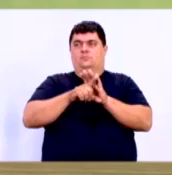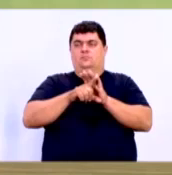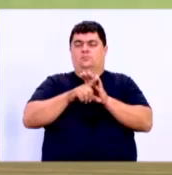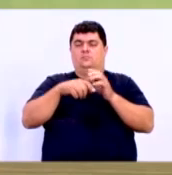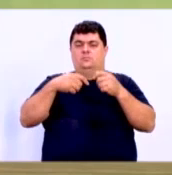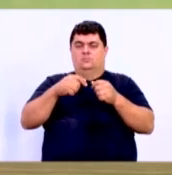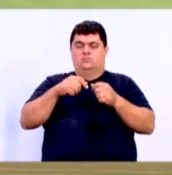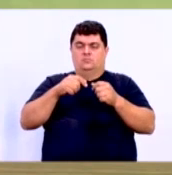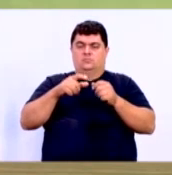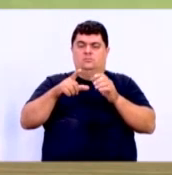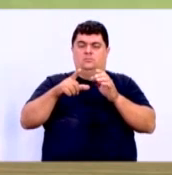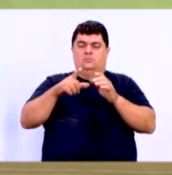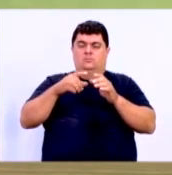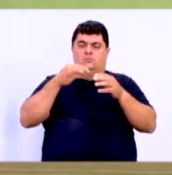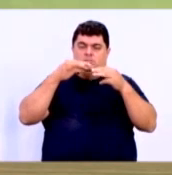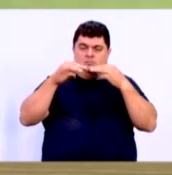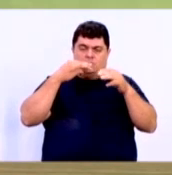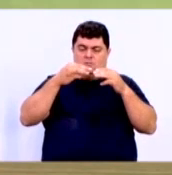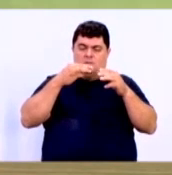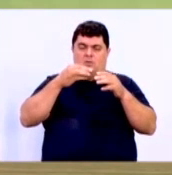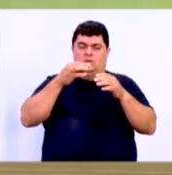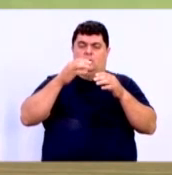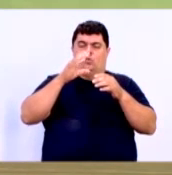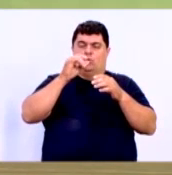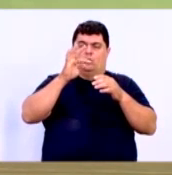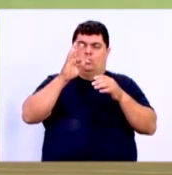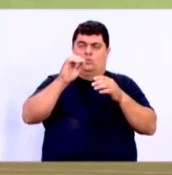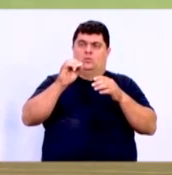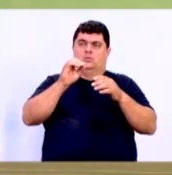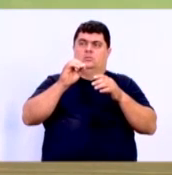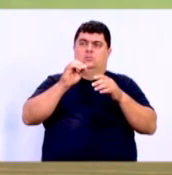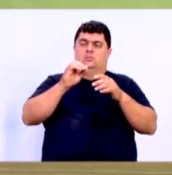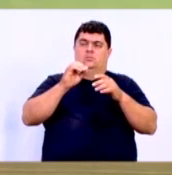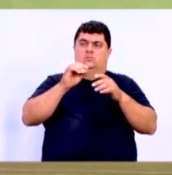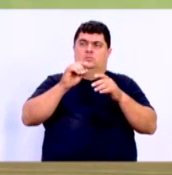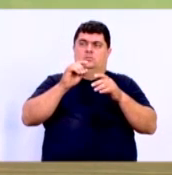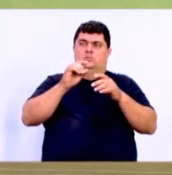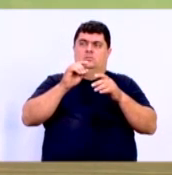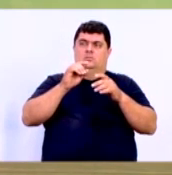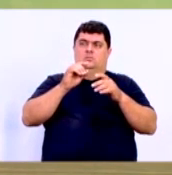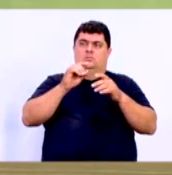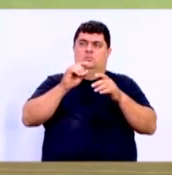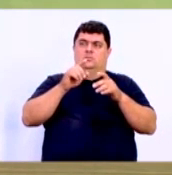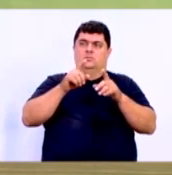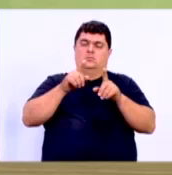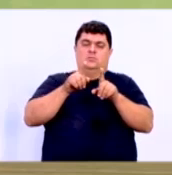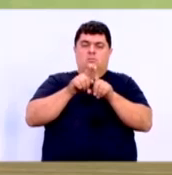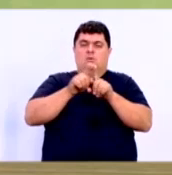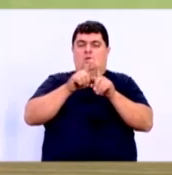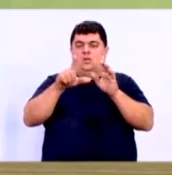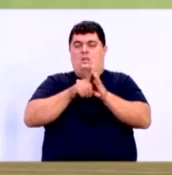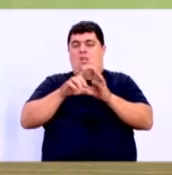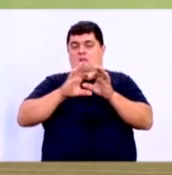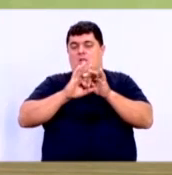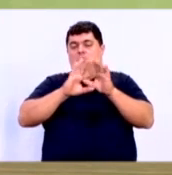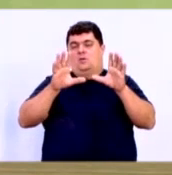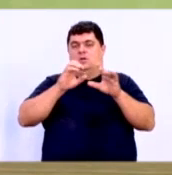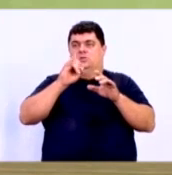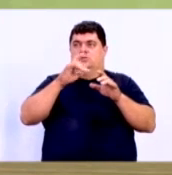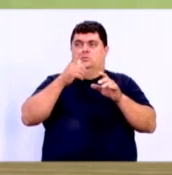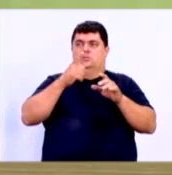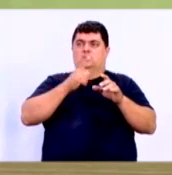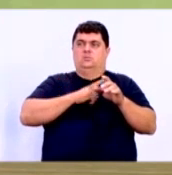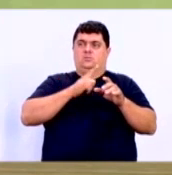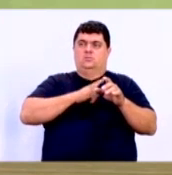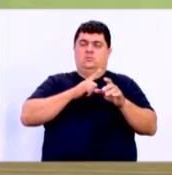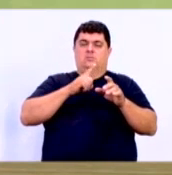tem que adotar o método, o critério de custeio, aquele que a legislação tributária determina. Se você utilizar